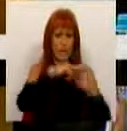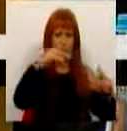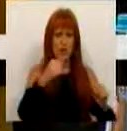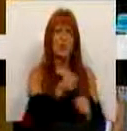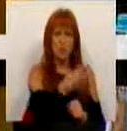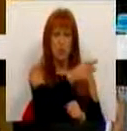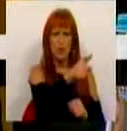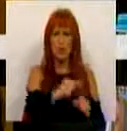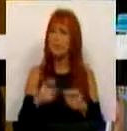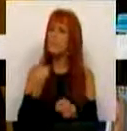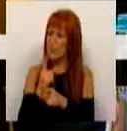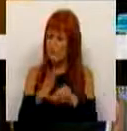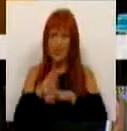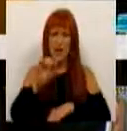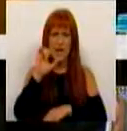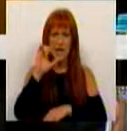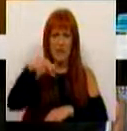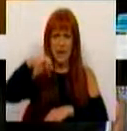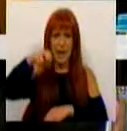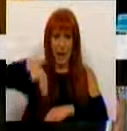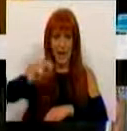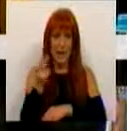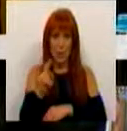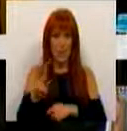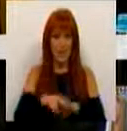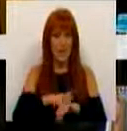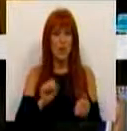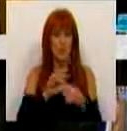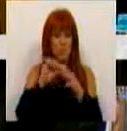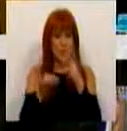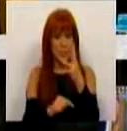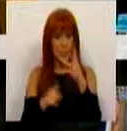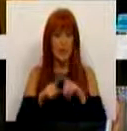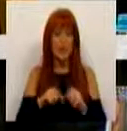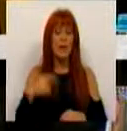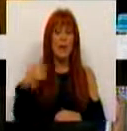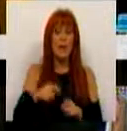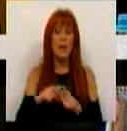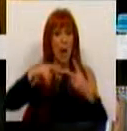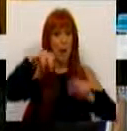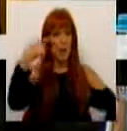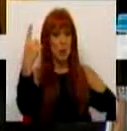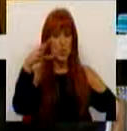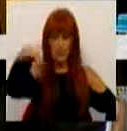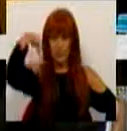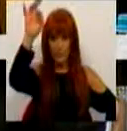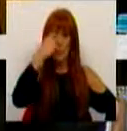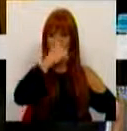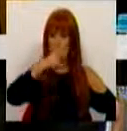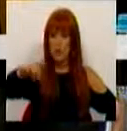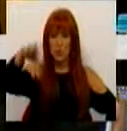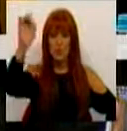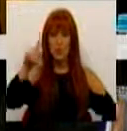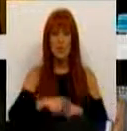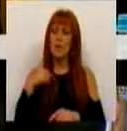e muitas são, manter-se-á no ICNF. A direção terá três elementos, será presidida por um autarca, eleito pelo povo, e